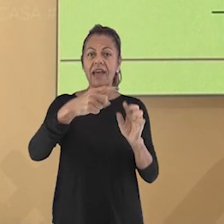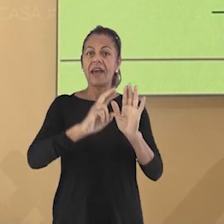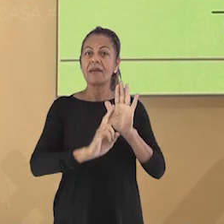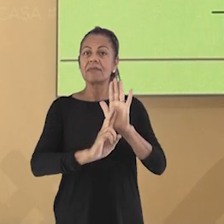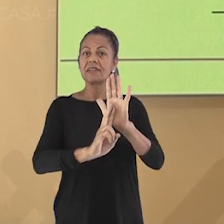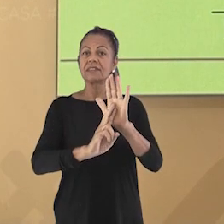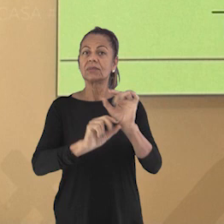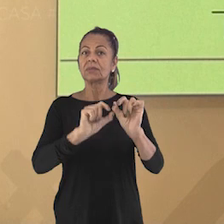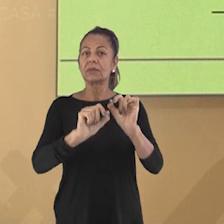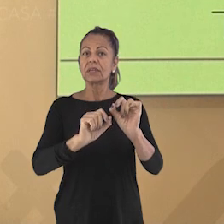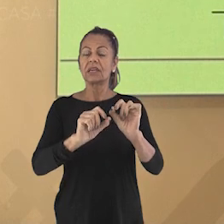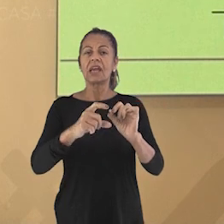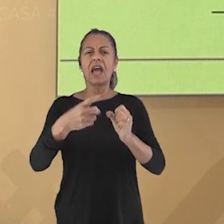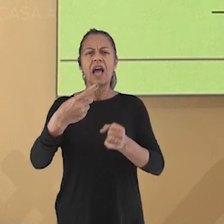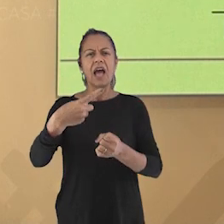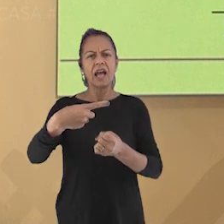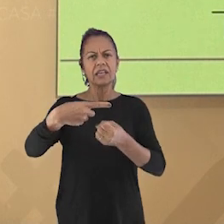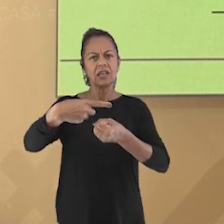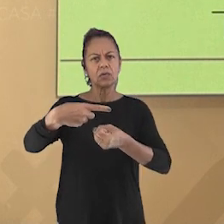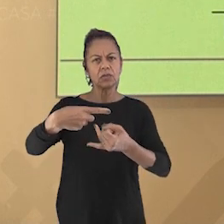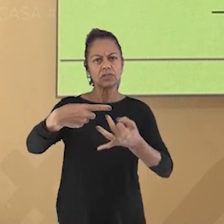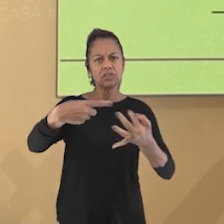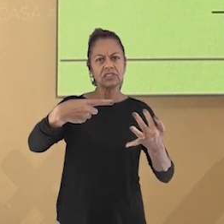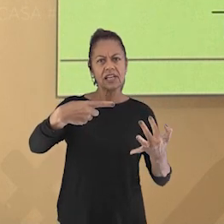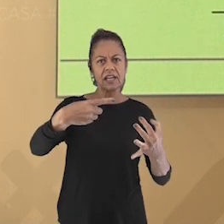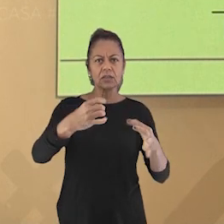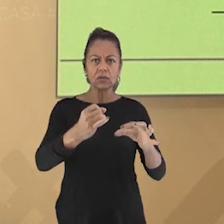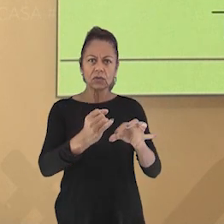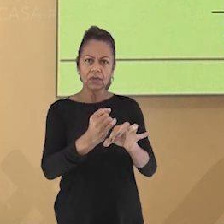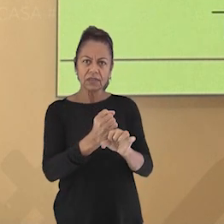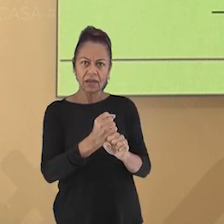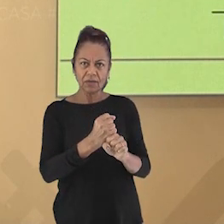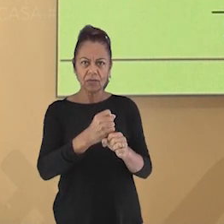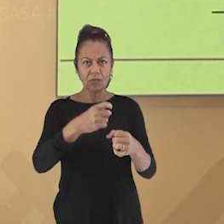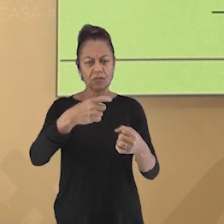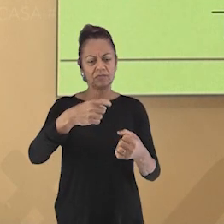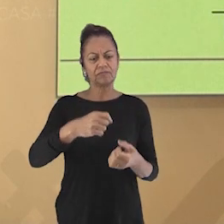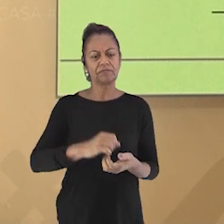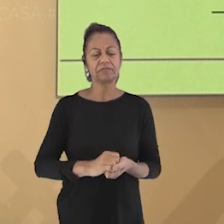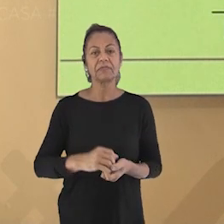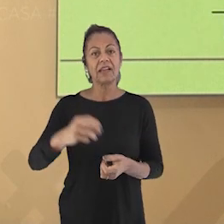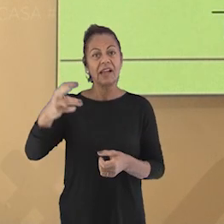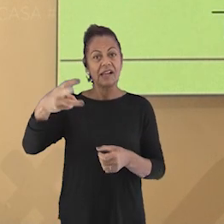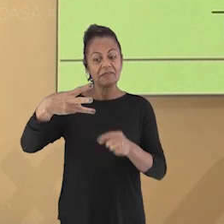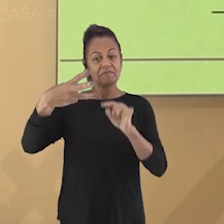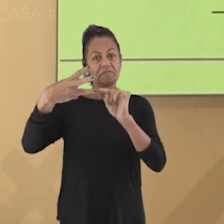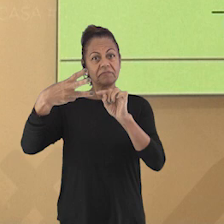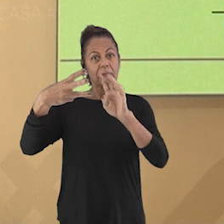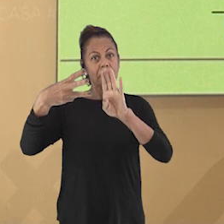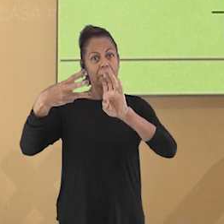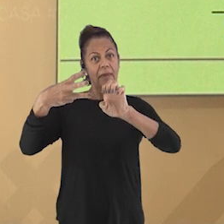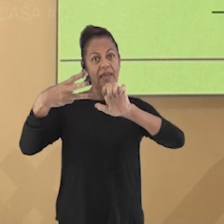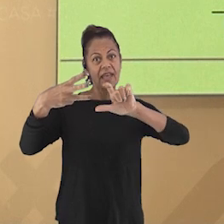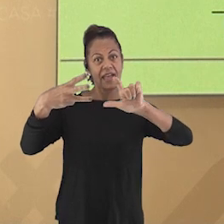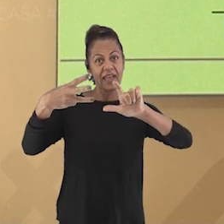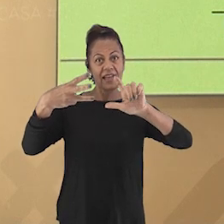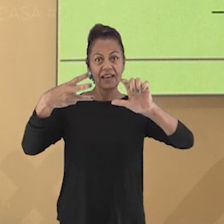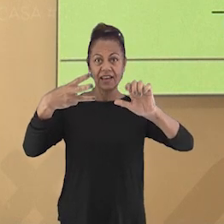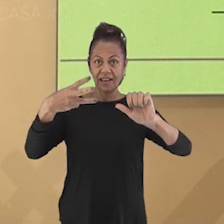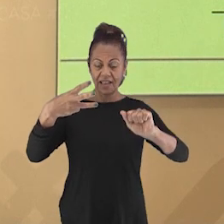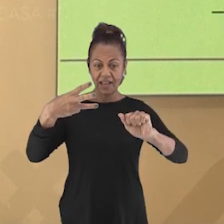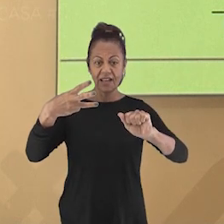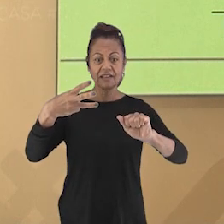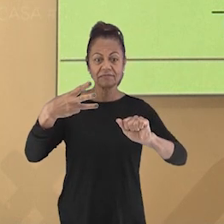fim, temos aqui Bela com seus 8 pedaços de pizza. Só que desses 8, Bela comeu